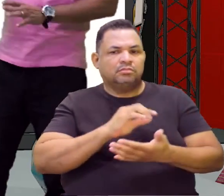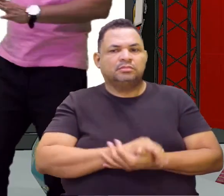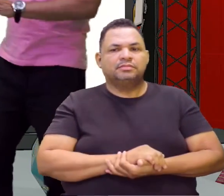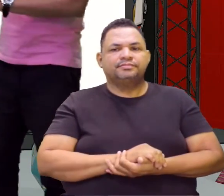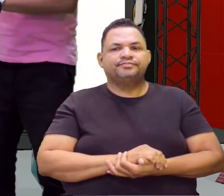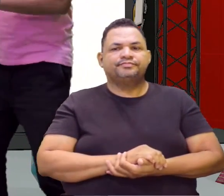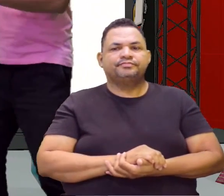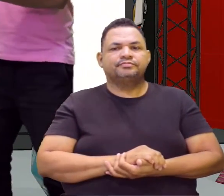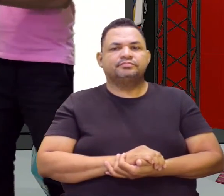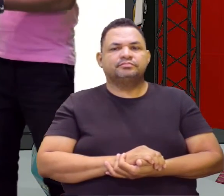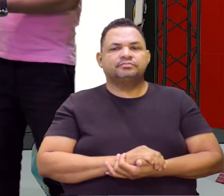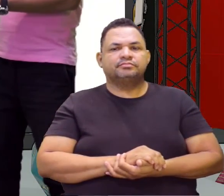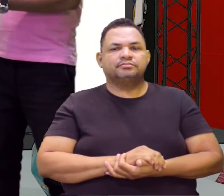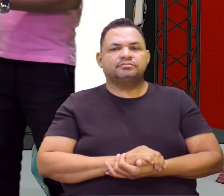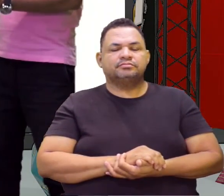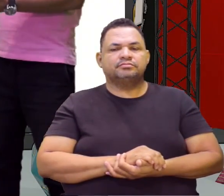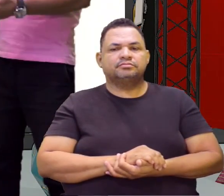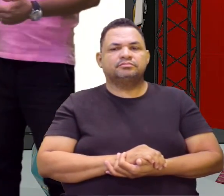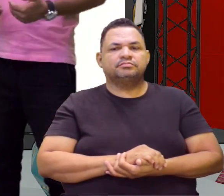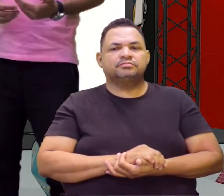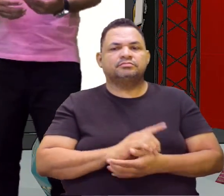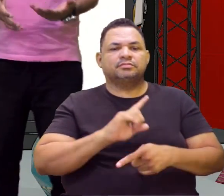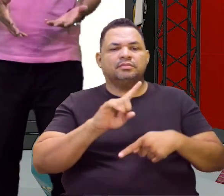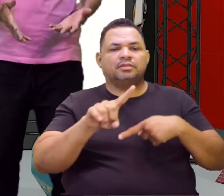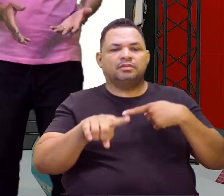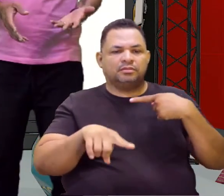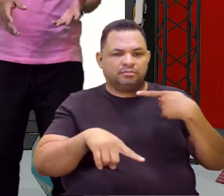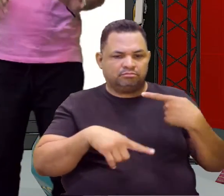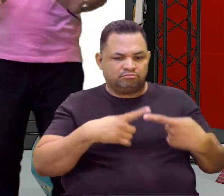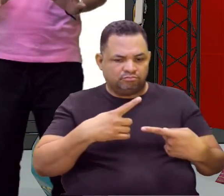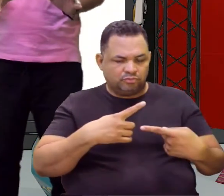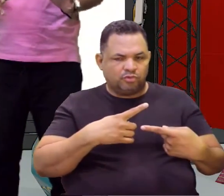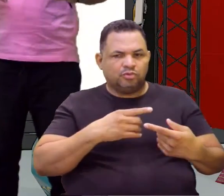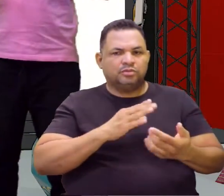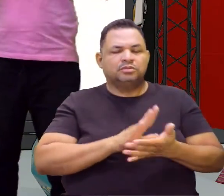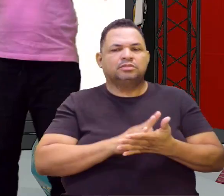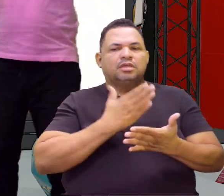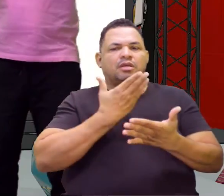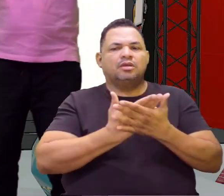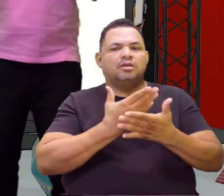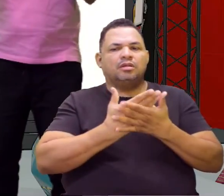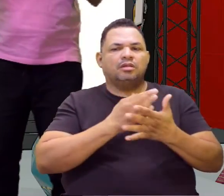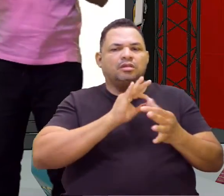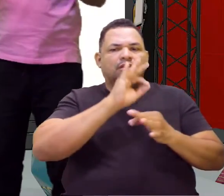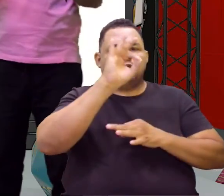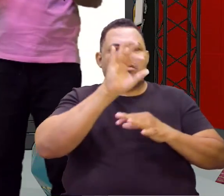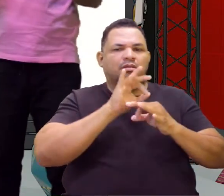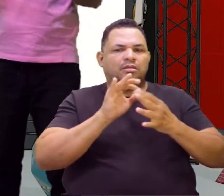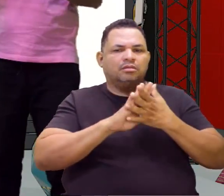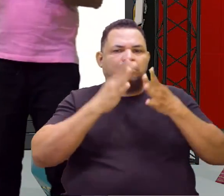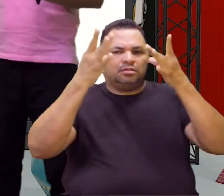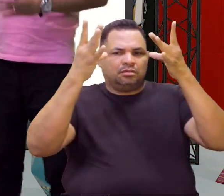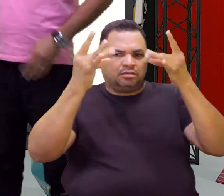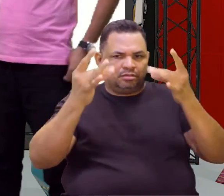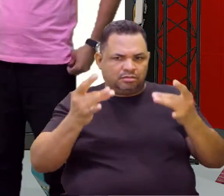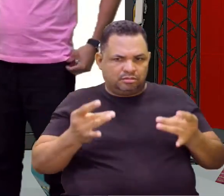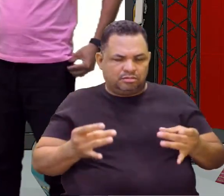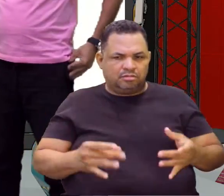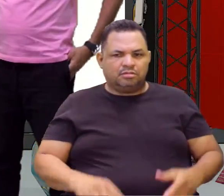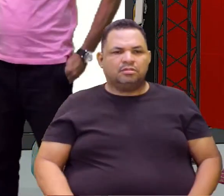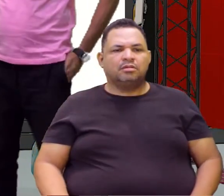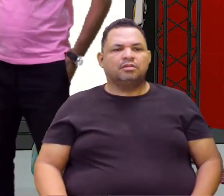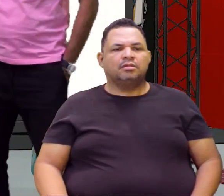fazer o seguinte, vamos colocar ela De novo. numa aula do Enem, de geometria, para esmigalharmos direitinho, ficar mais